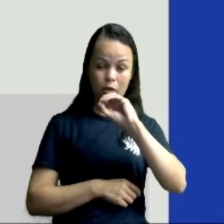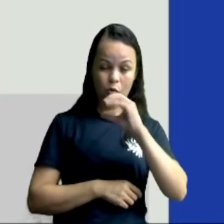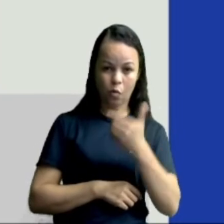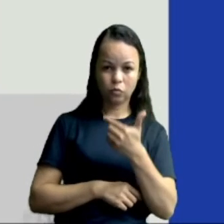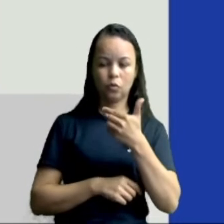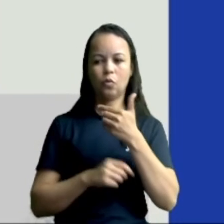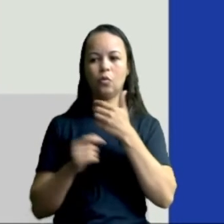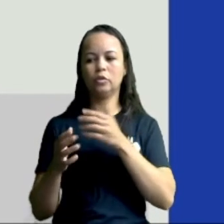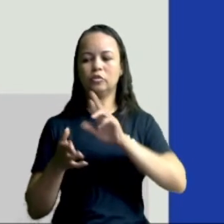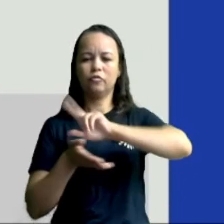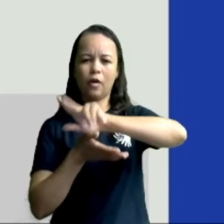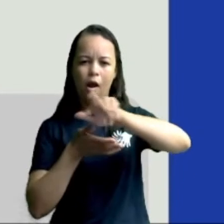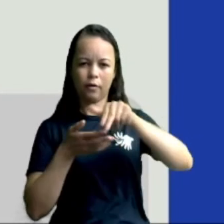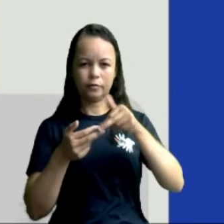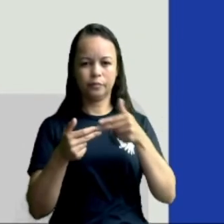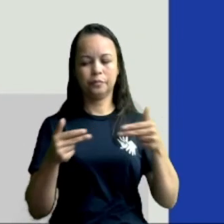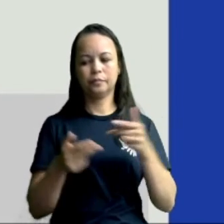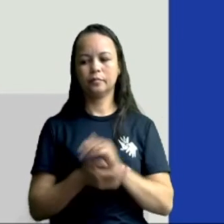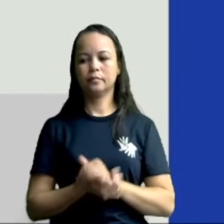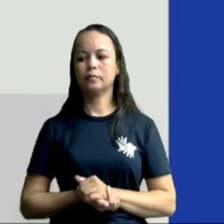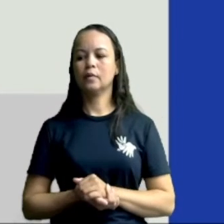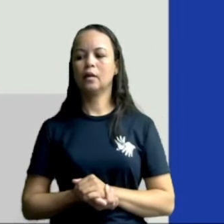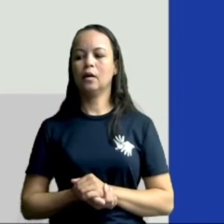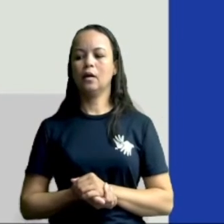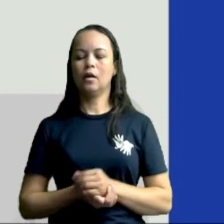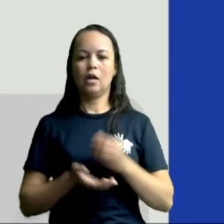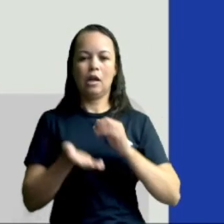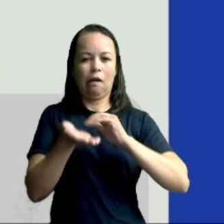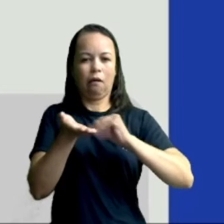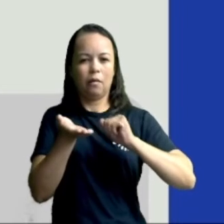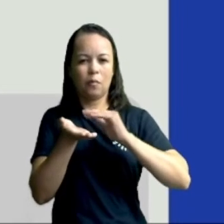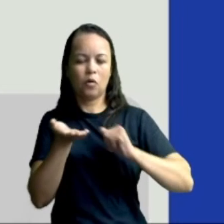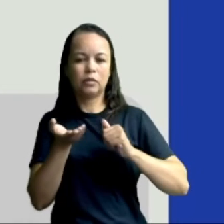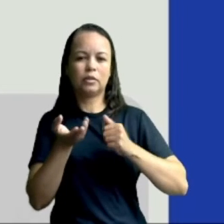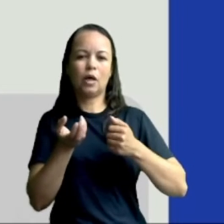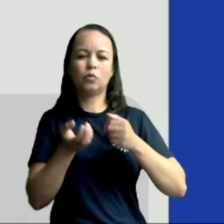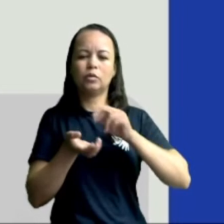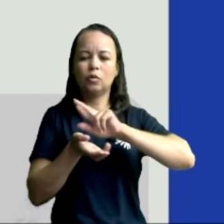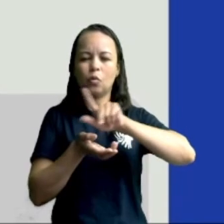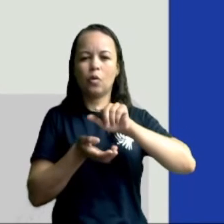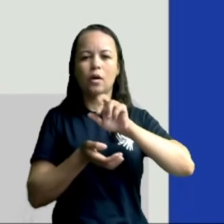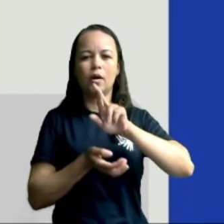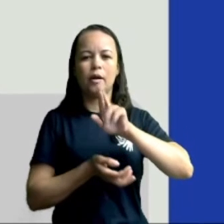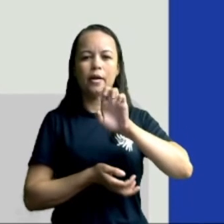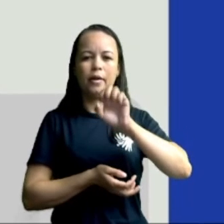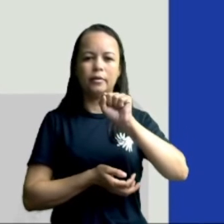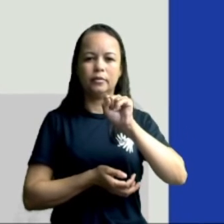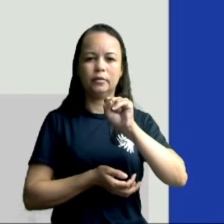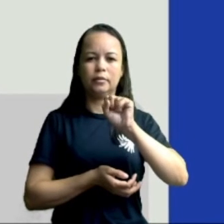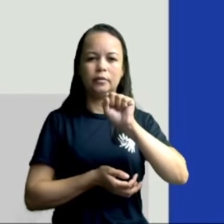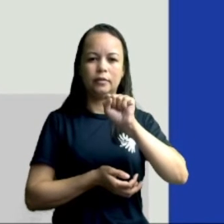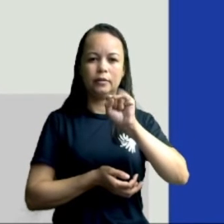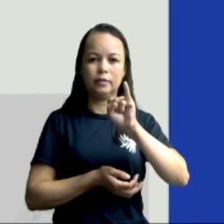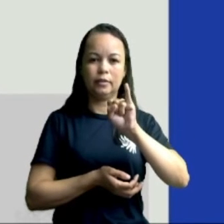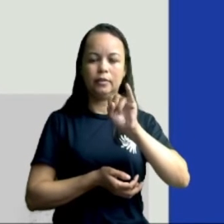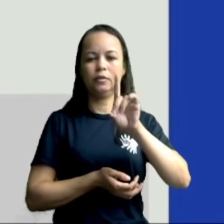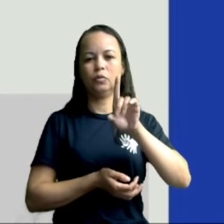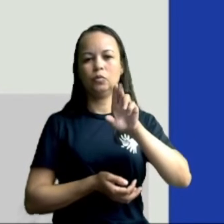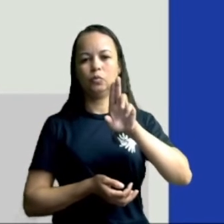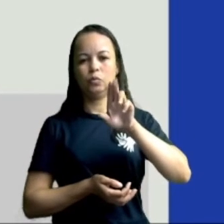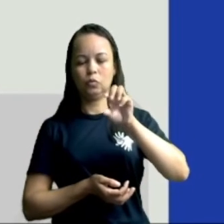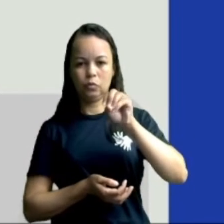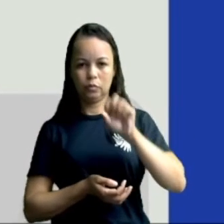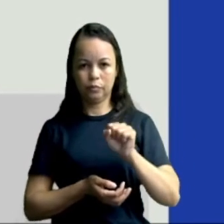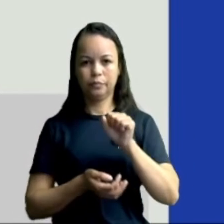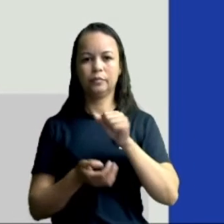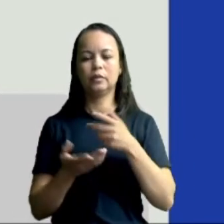substâncias mais. Remoção de resíduos metabólicos, um exemplo, a gente tem o gás carbônico, se a gente tiver excesso dele no nosso organismo,